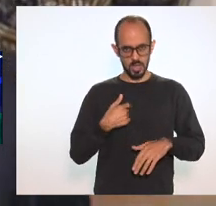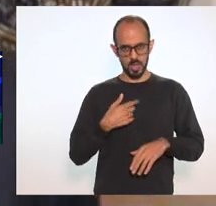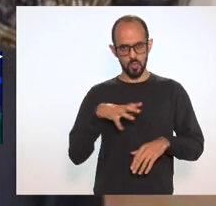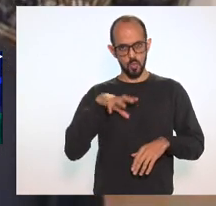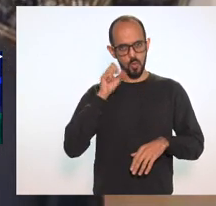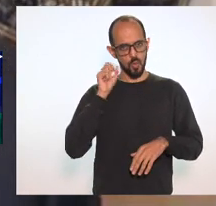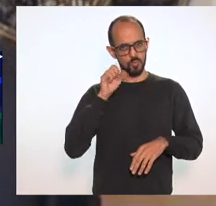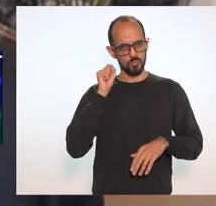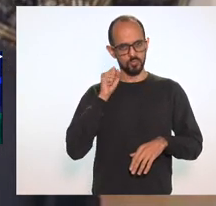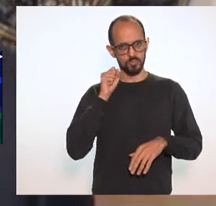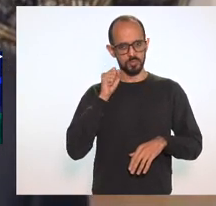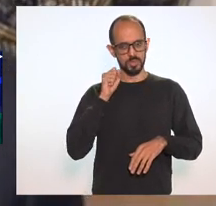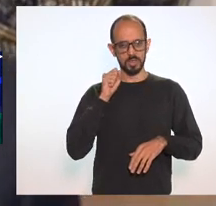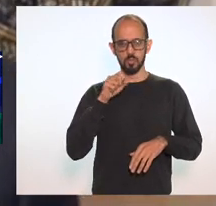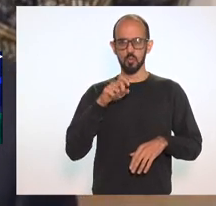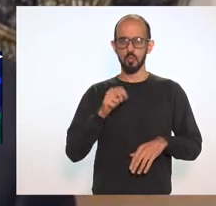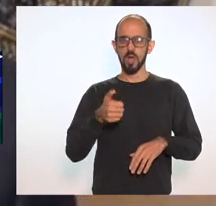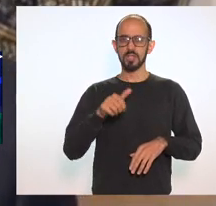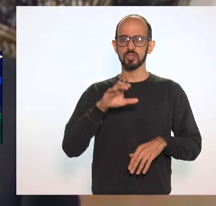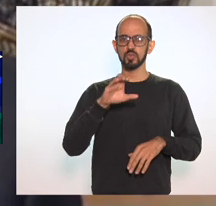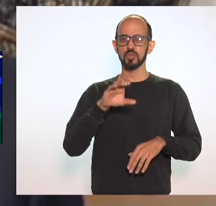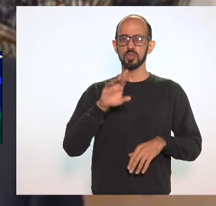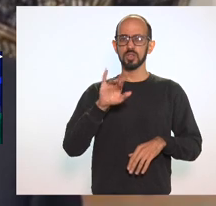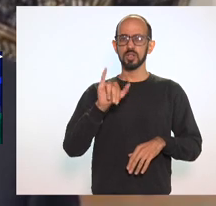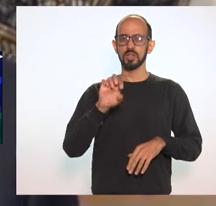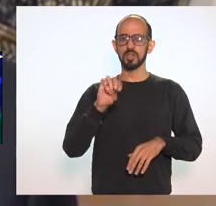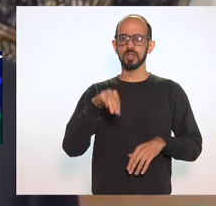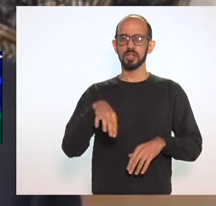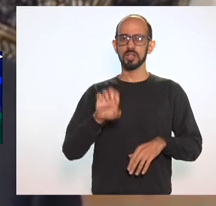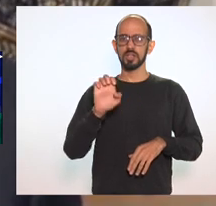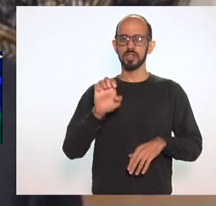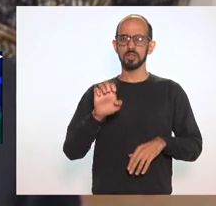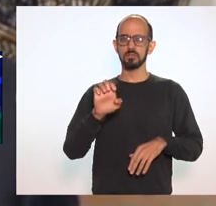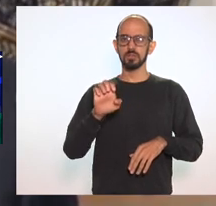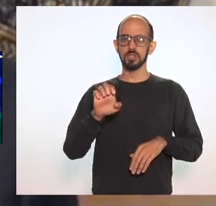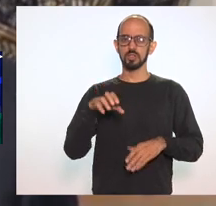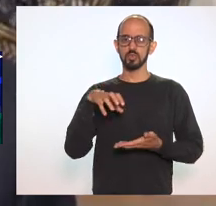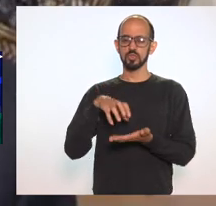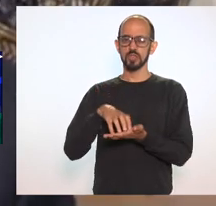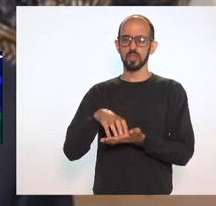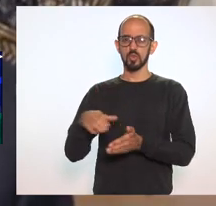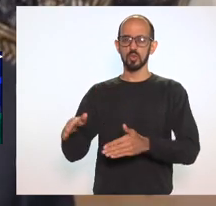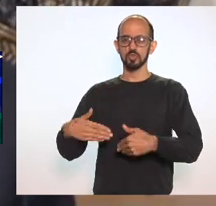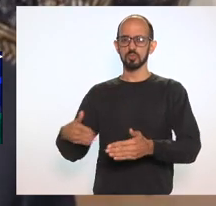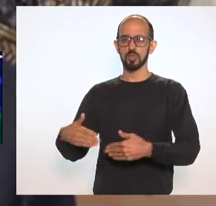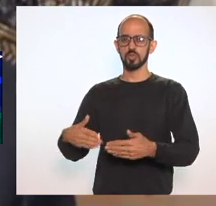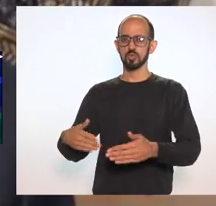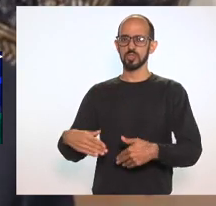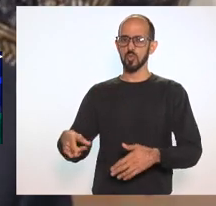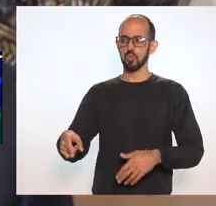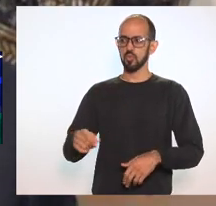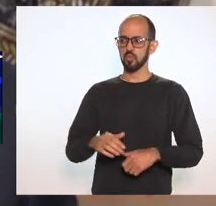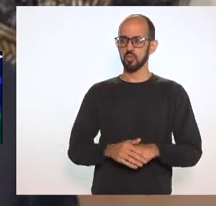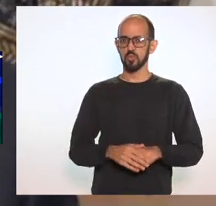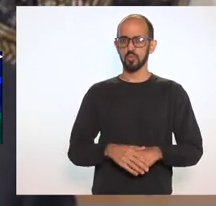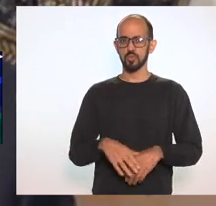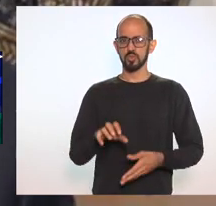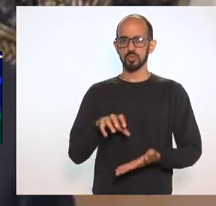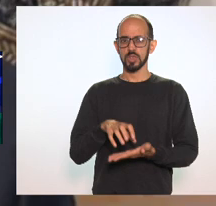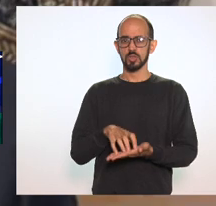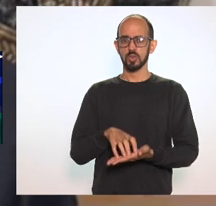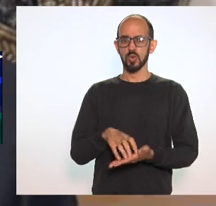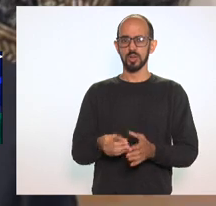vi aqui quase uma criminalização do setor produtivo do setor que gera